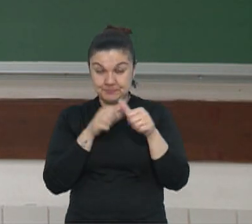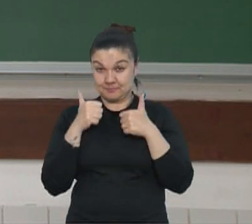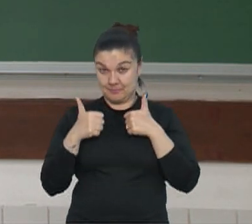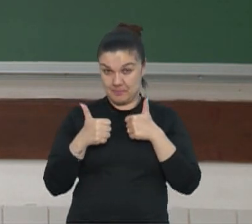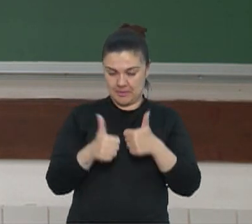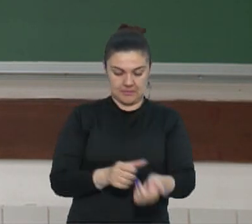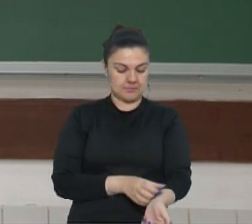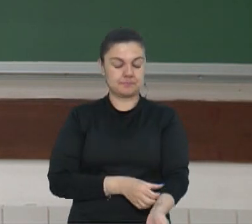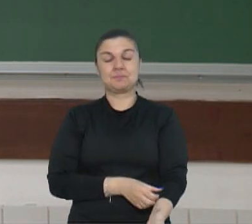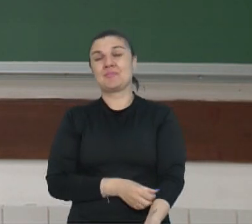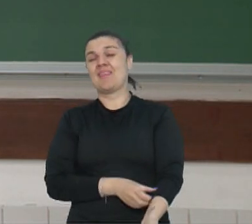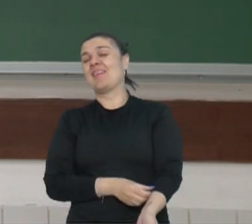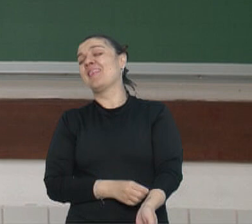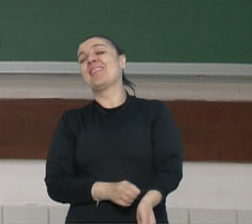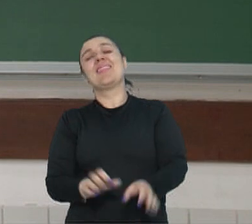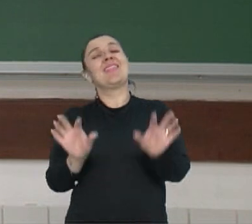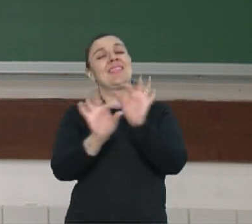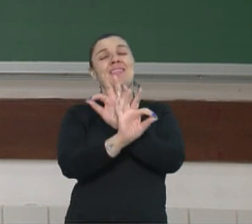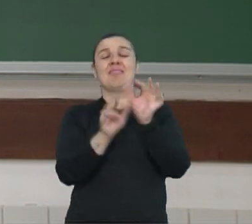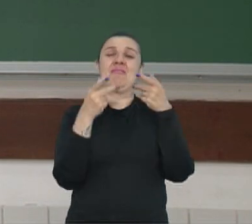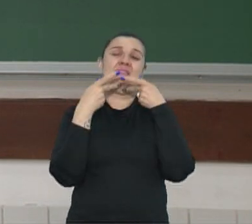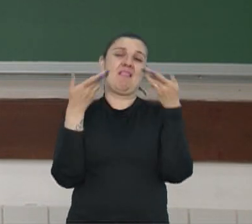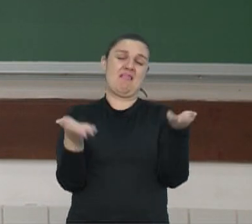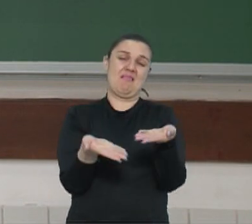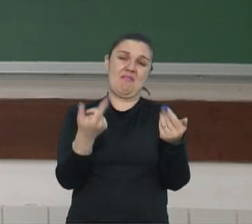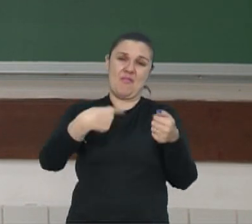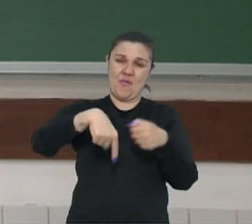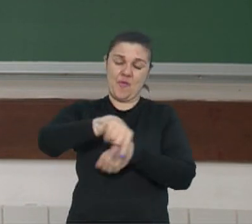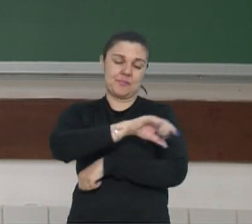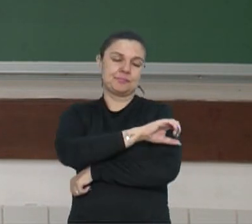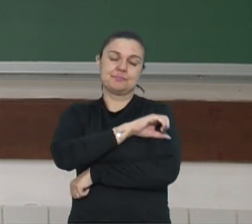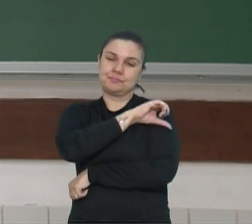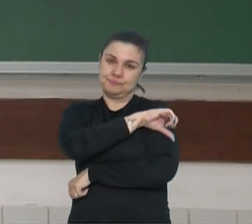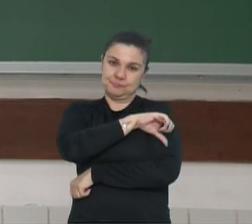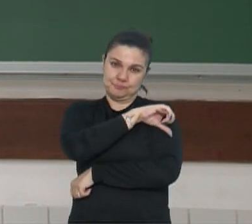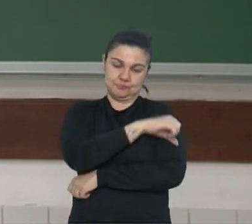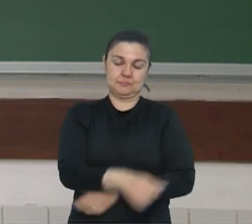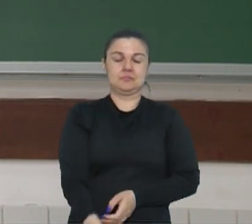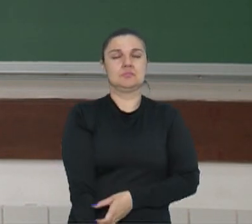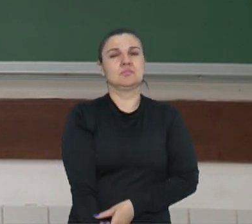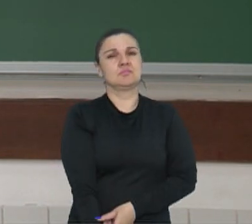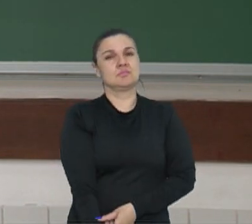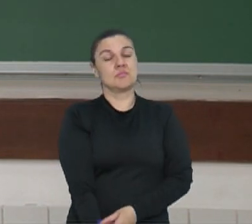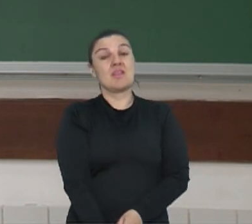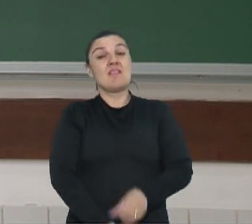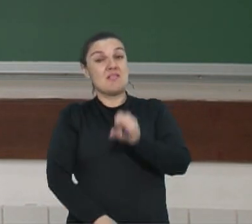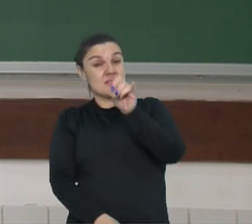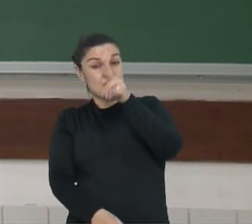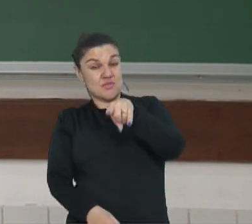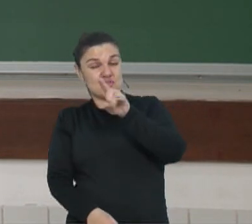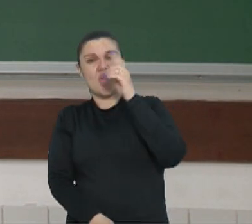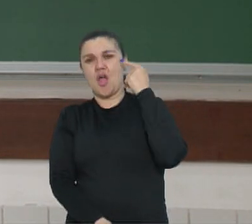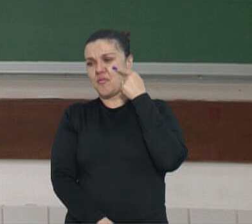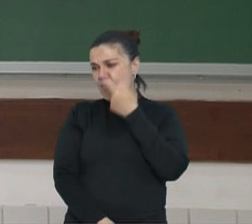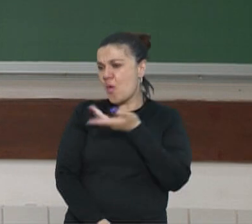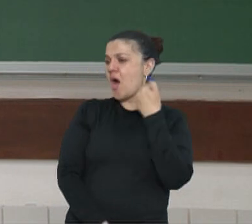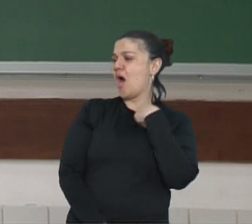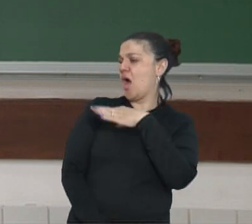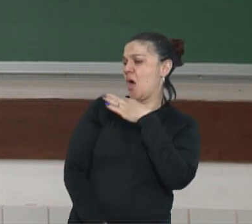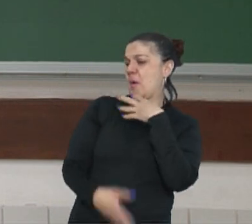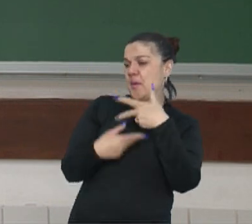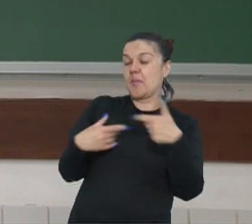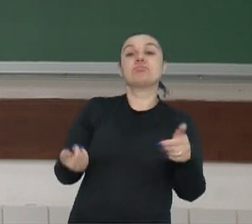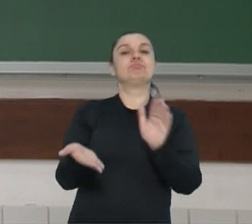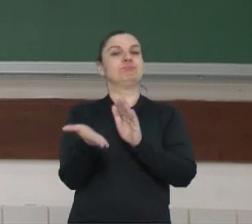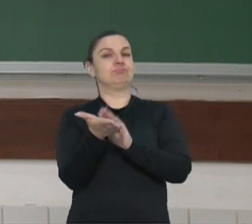não vamos nem comentar sobre elas aqui no ensino fundamental, perfeito? Se você já ouviu falar, se por algum motivo você conhece um pouquinho